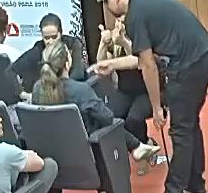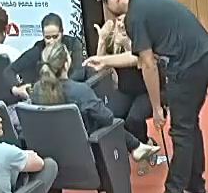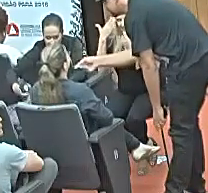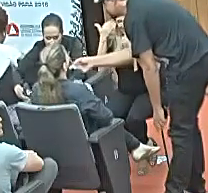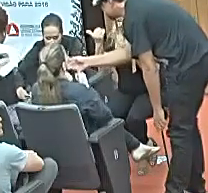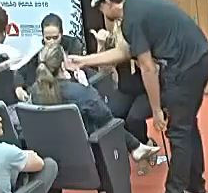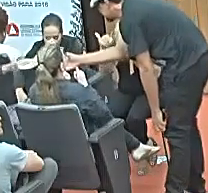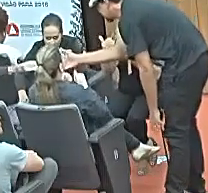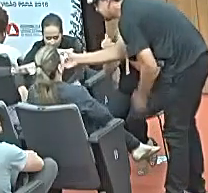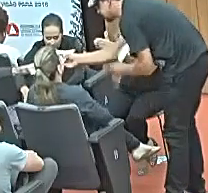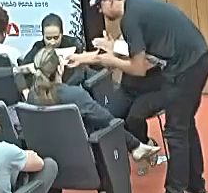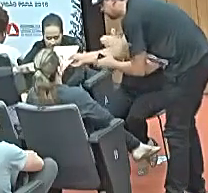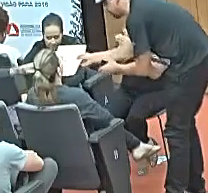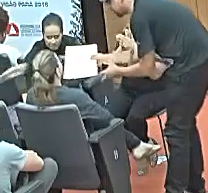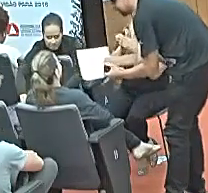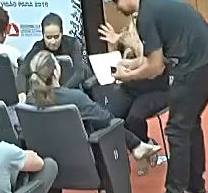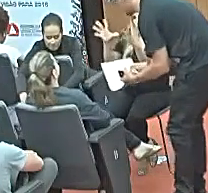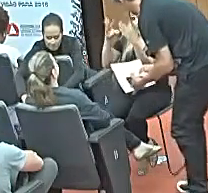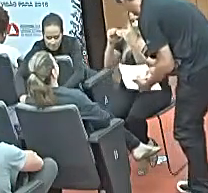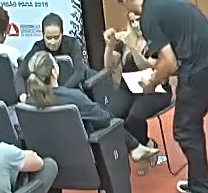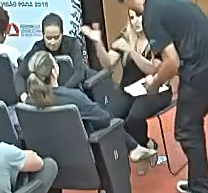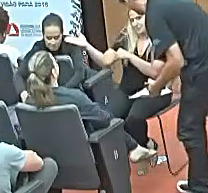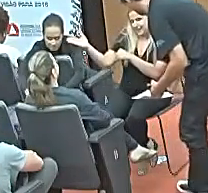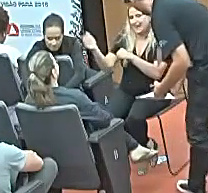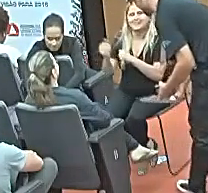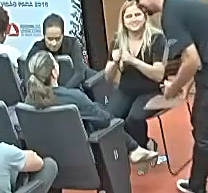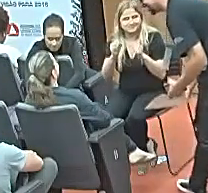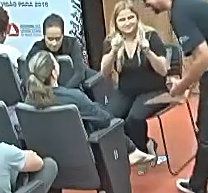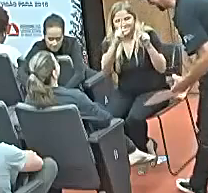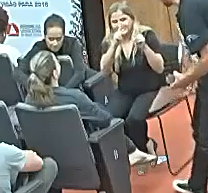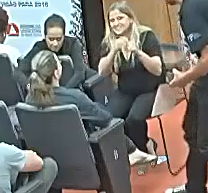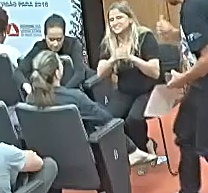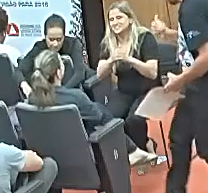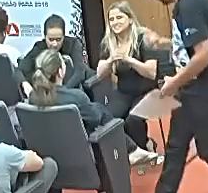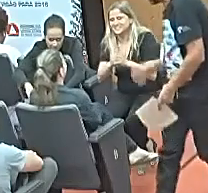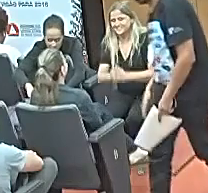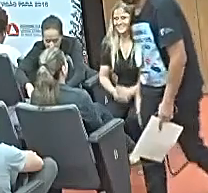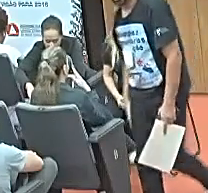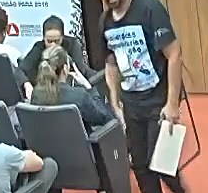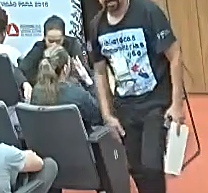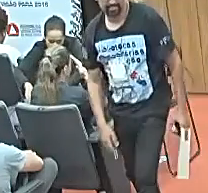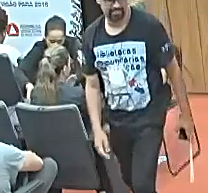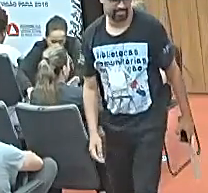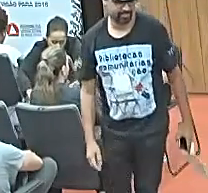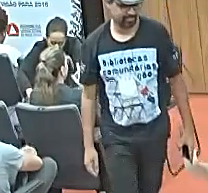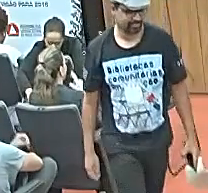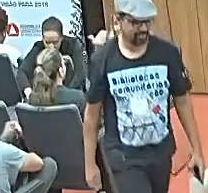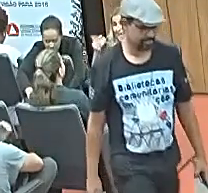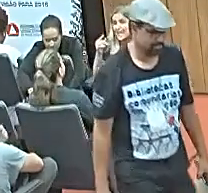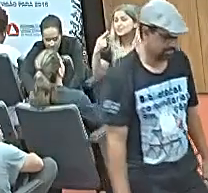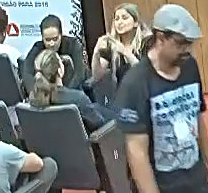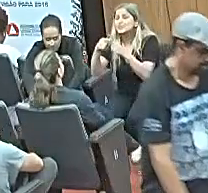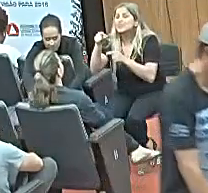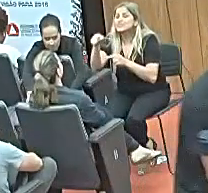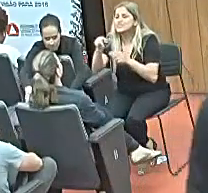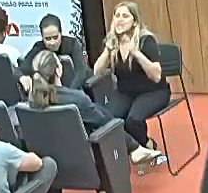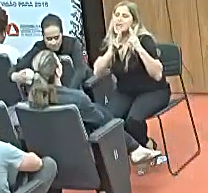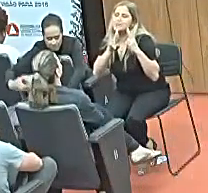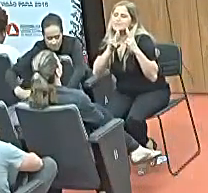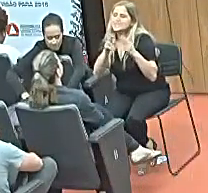promoção e fomento da indústria comércio serviços gerais e 181 transmissão de energia elétrica as principais